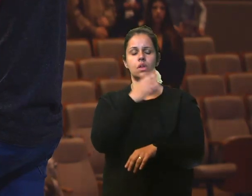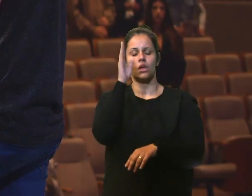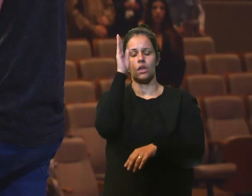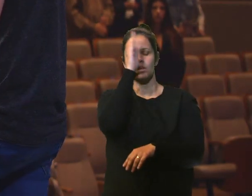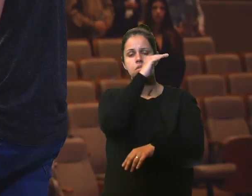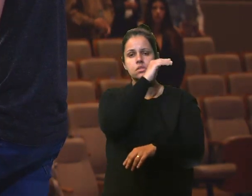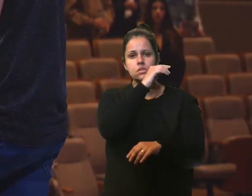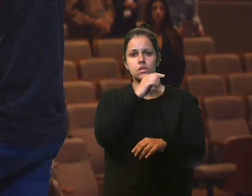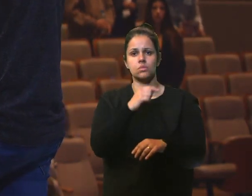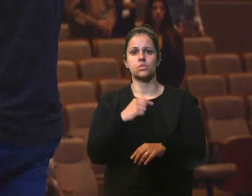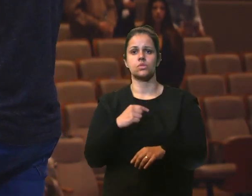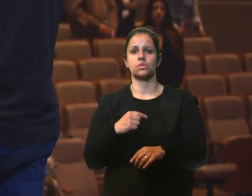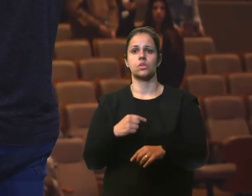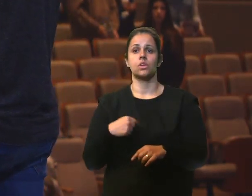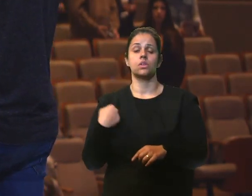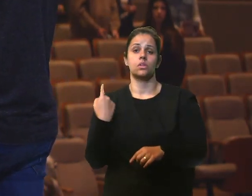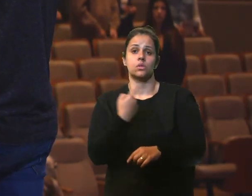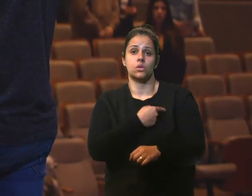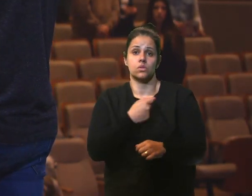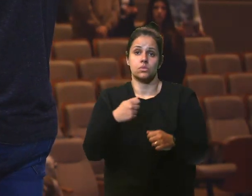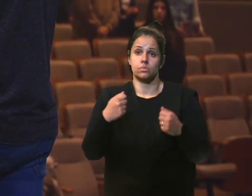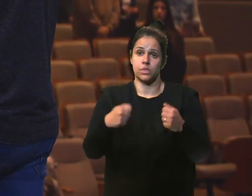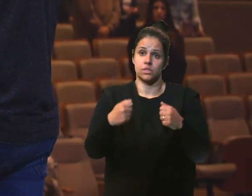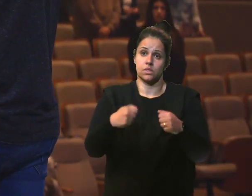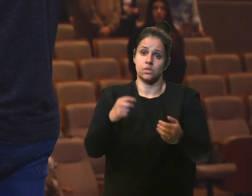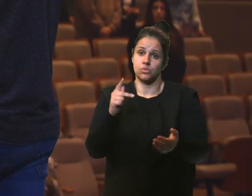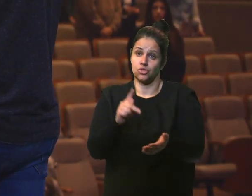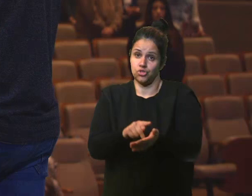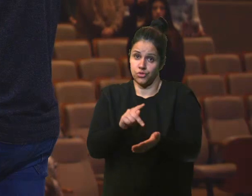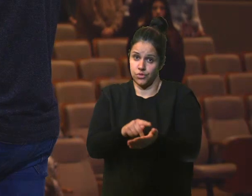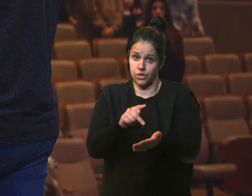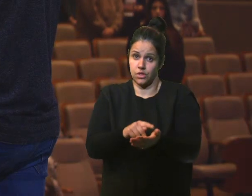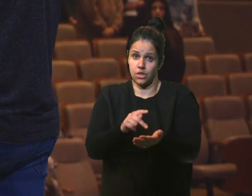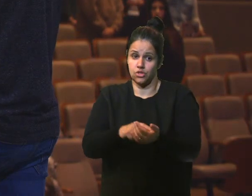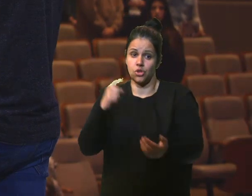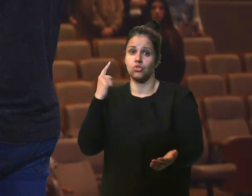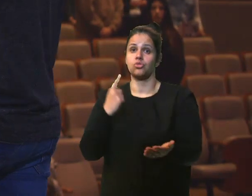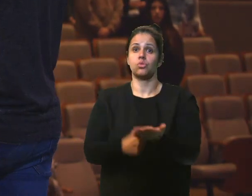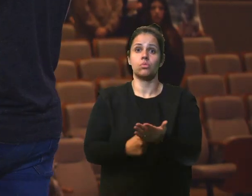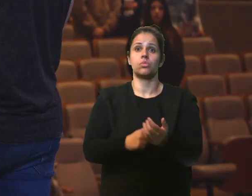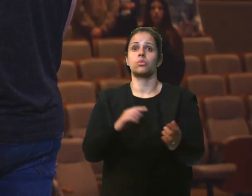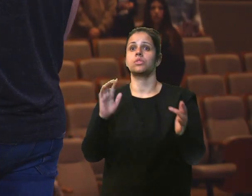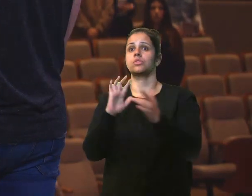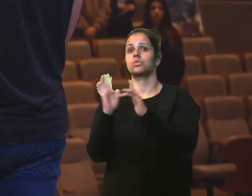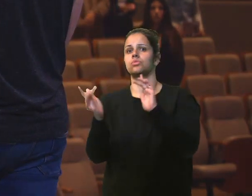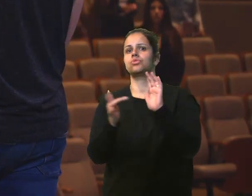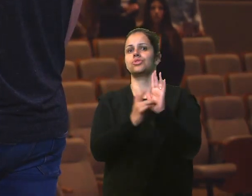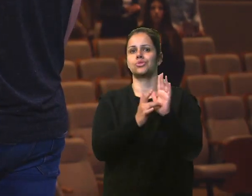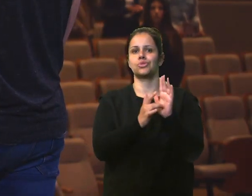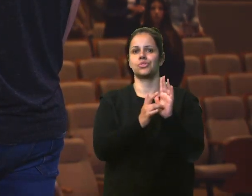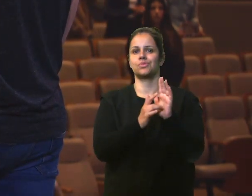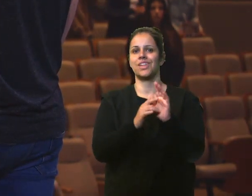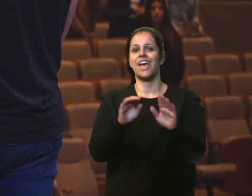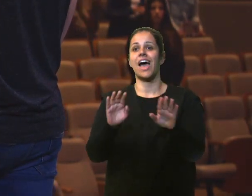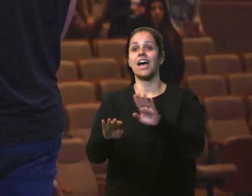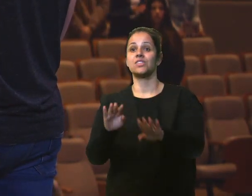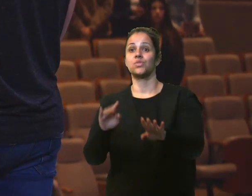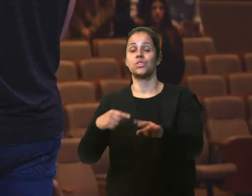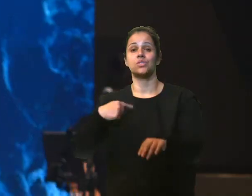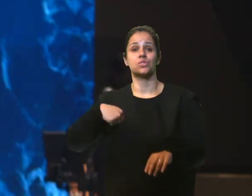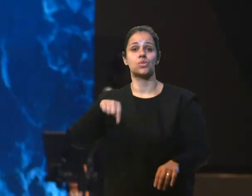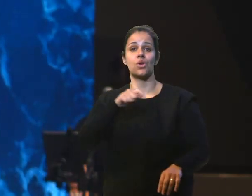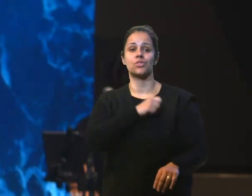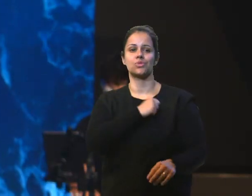Que intimidade sem compromisso se chama prostituição.